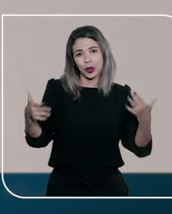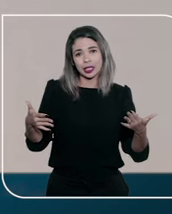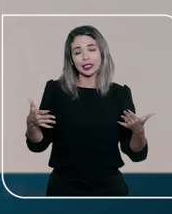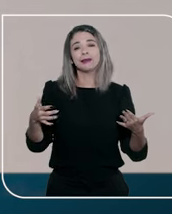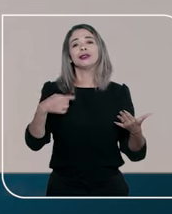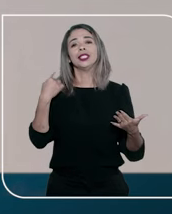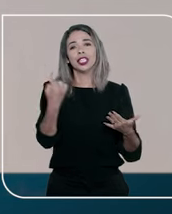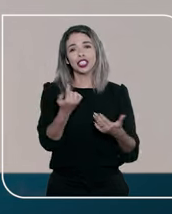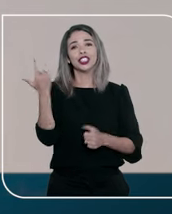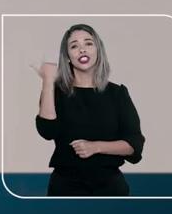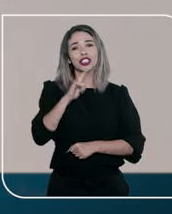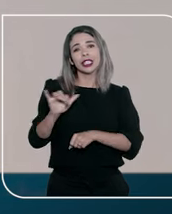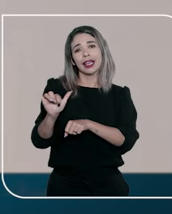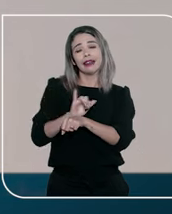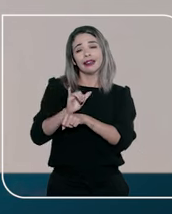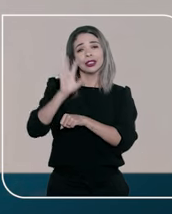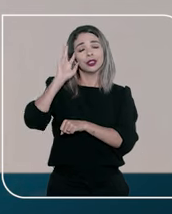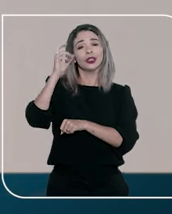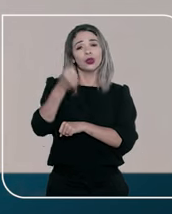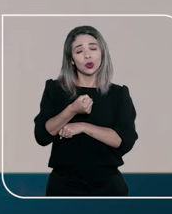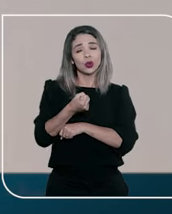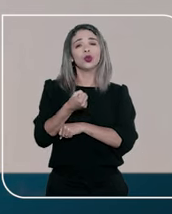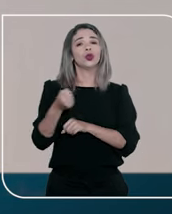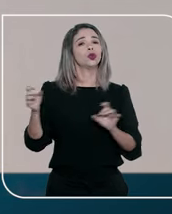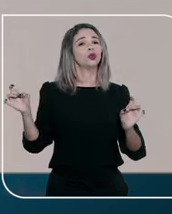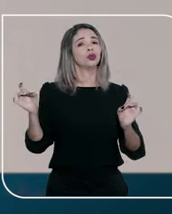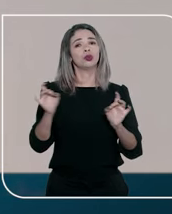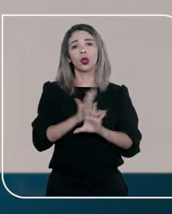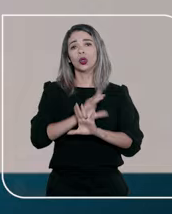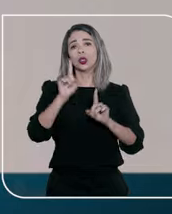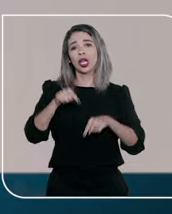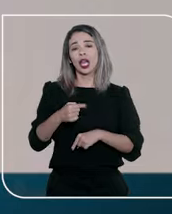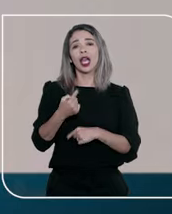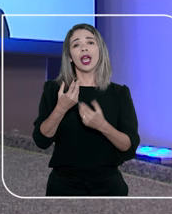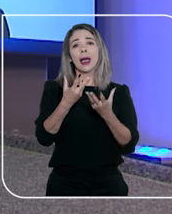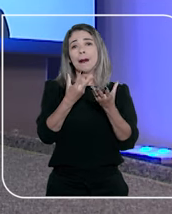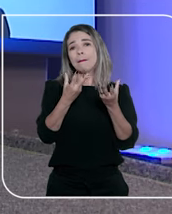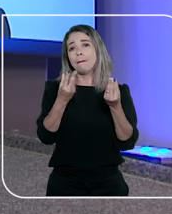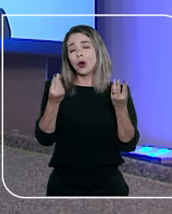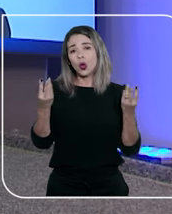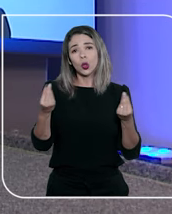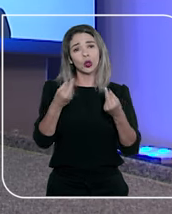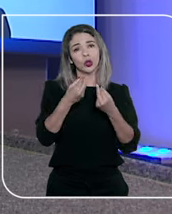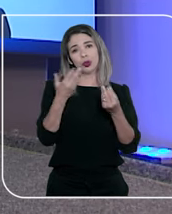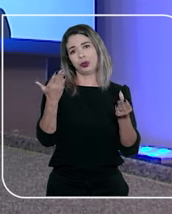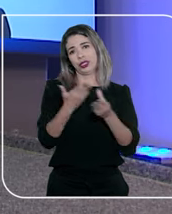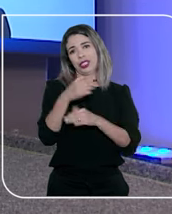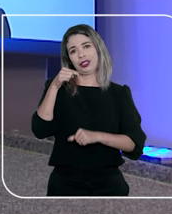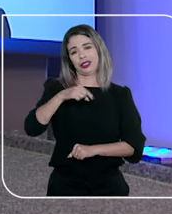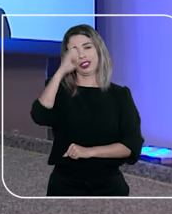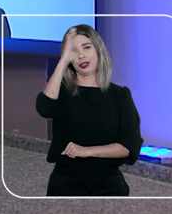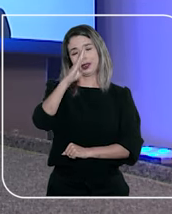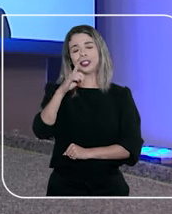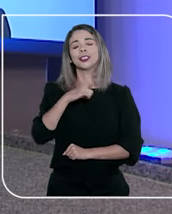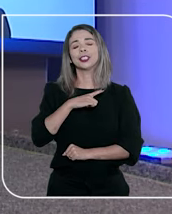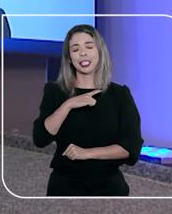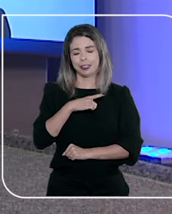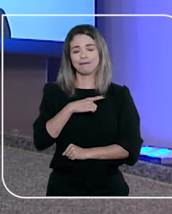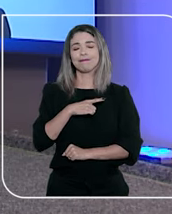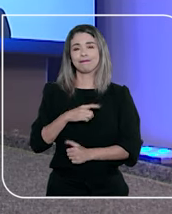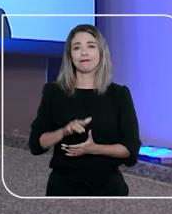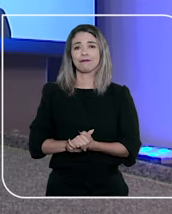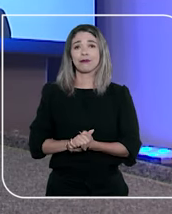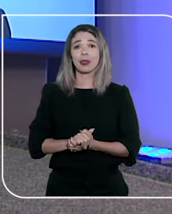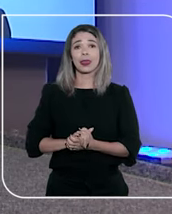alternativas de resolução de conflito diminuirão o volume de litigância no Brasil. Aproveitando que o senhor já tocou nesse assunto